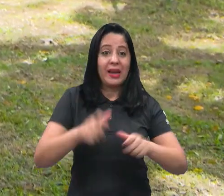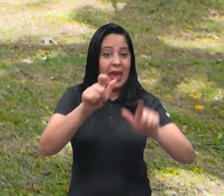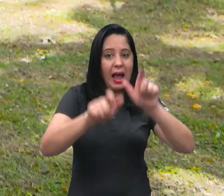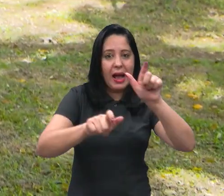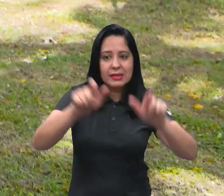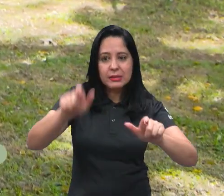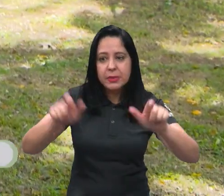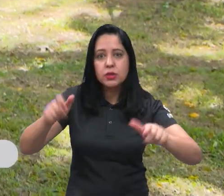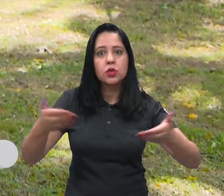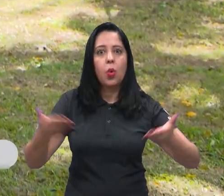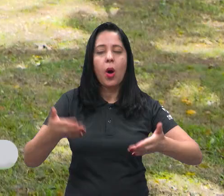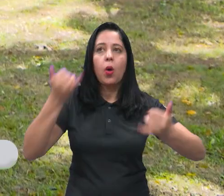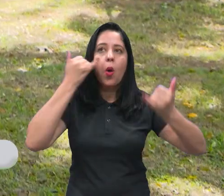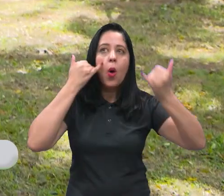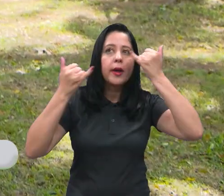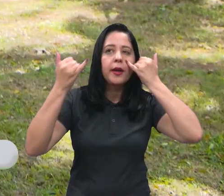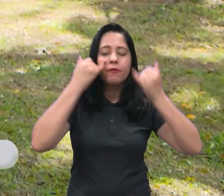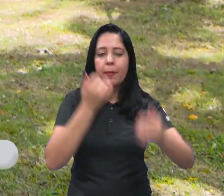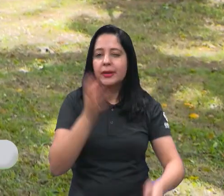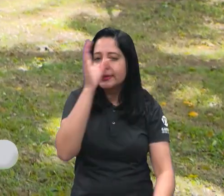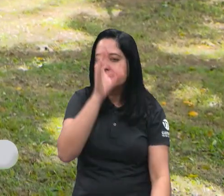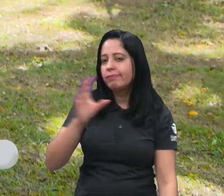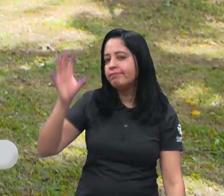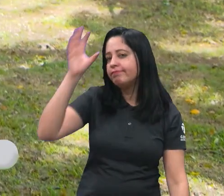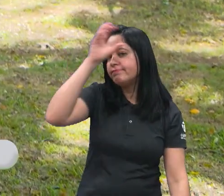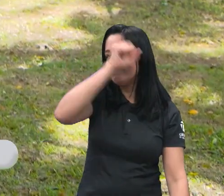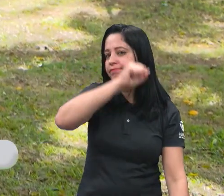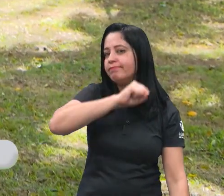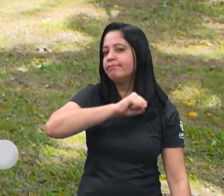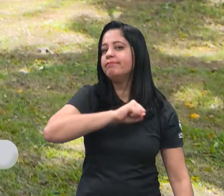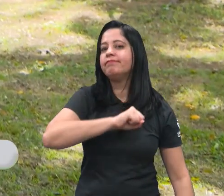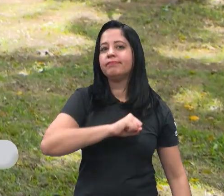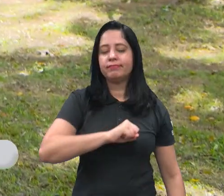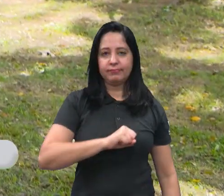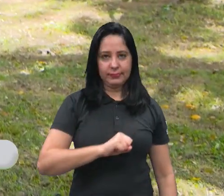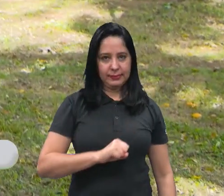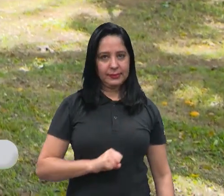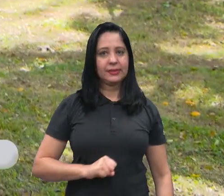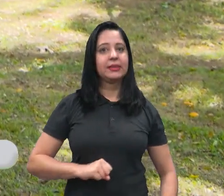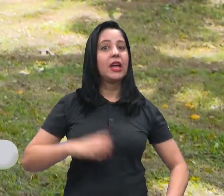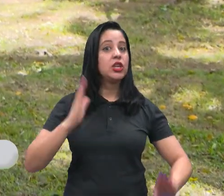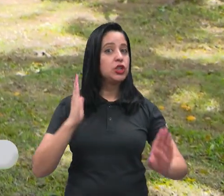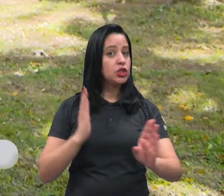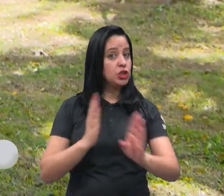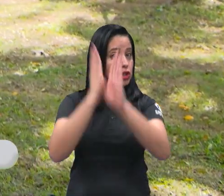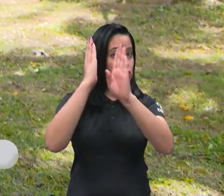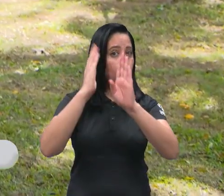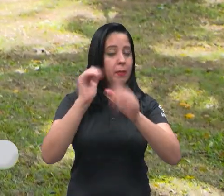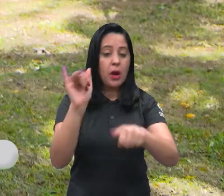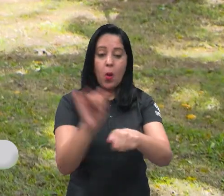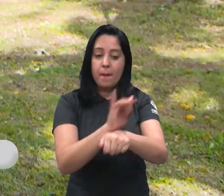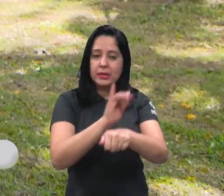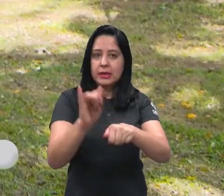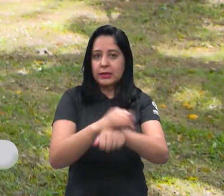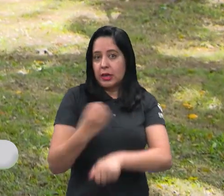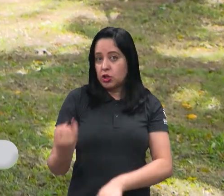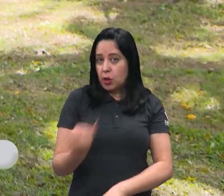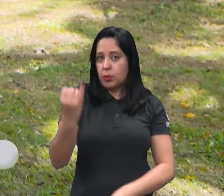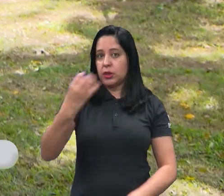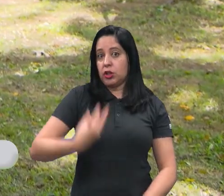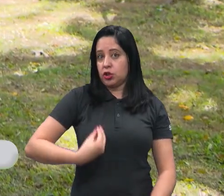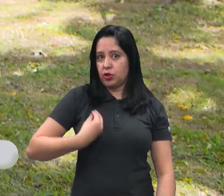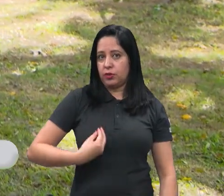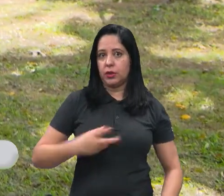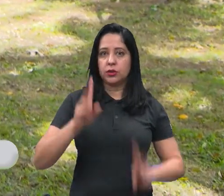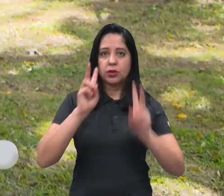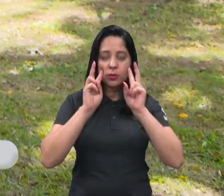mais acesso à informação e se dando conta deste pilar tão importante para as nossas vidas. E o